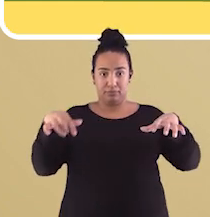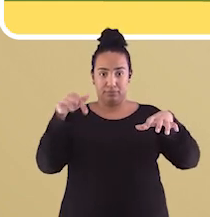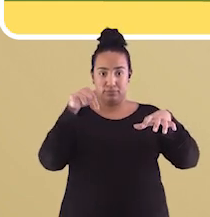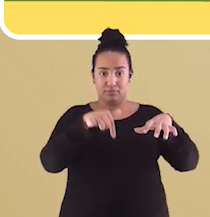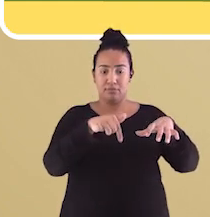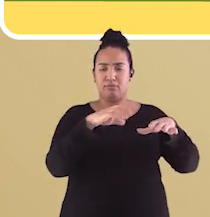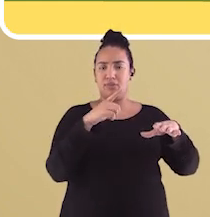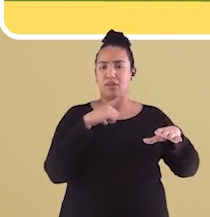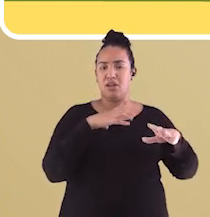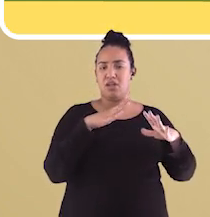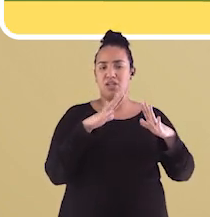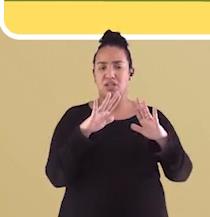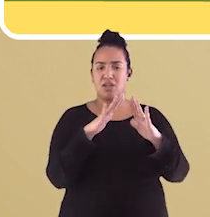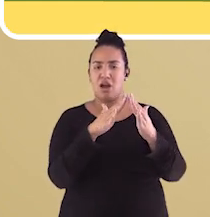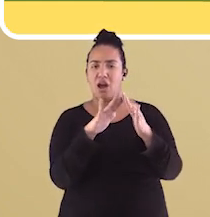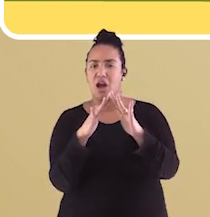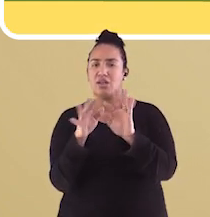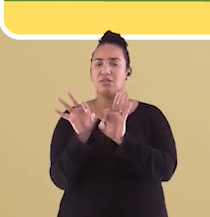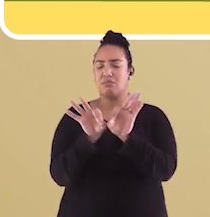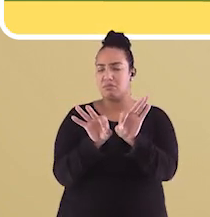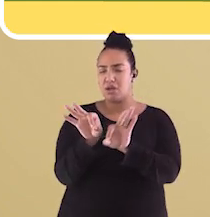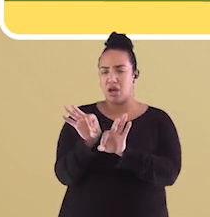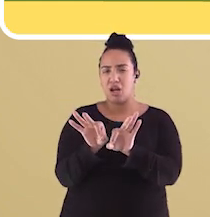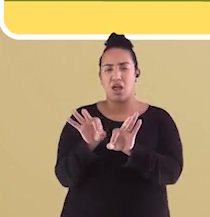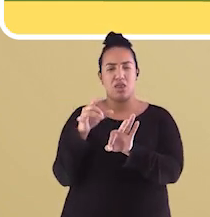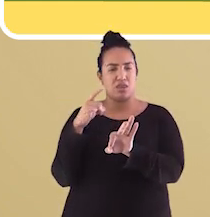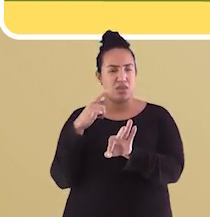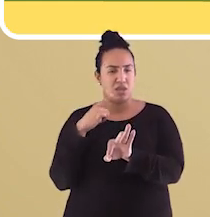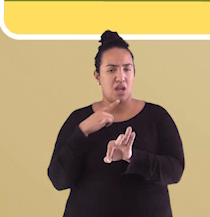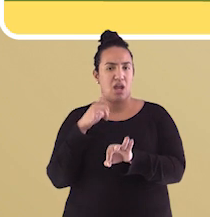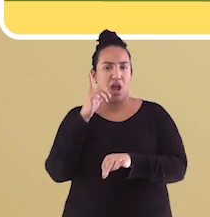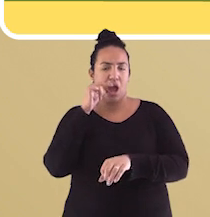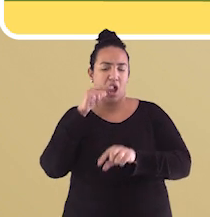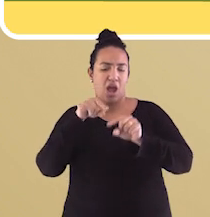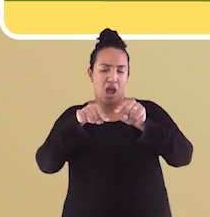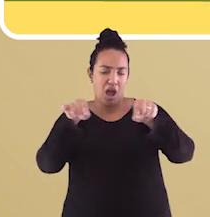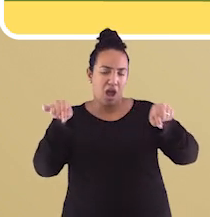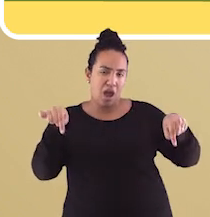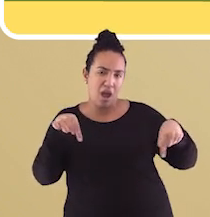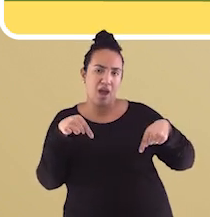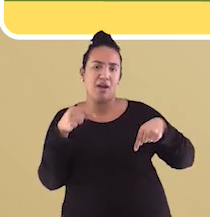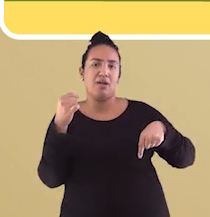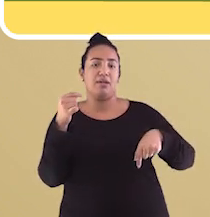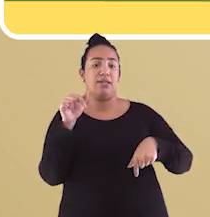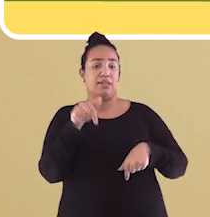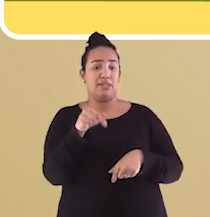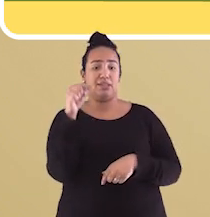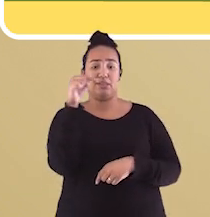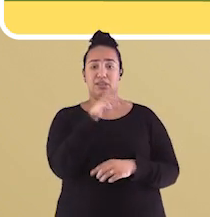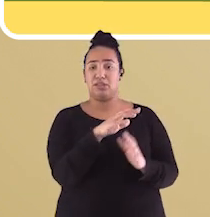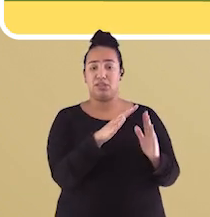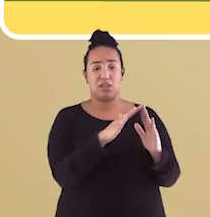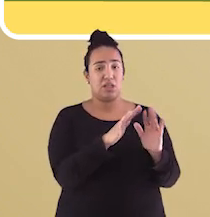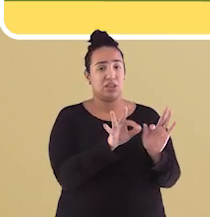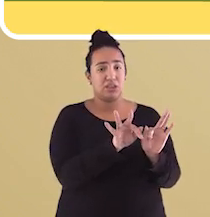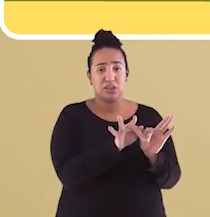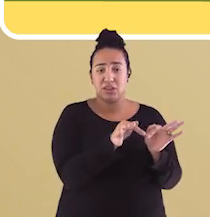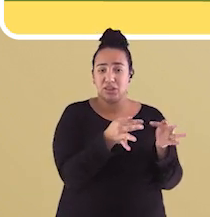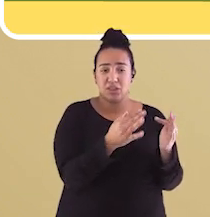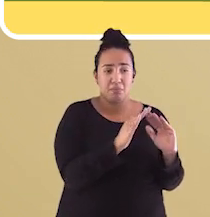há várias residências projetadas com piscina e área verde, e do outro lado, casas simples